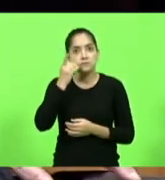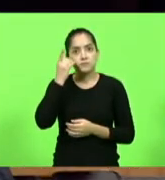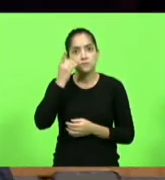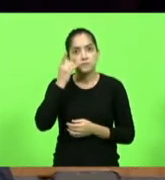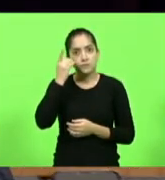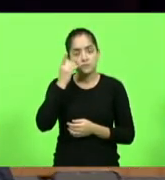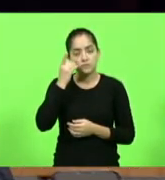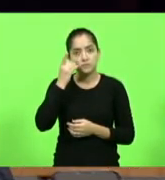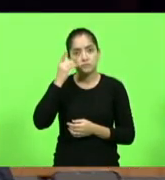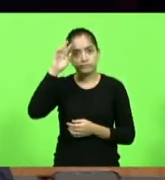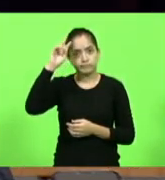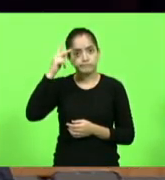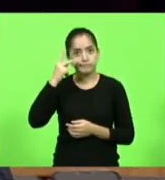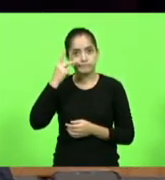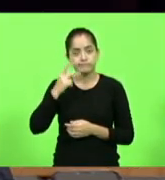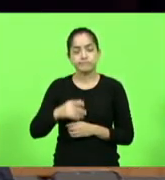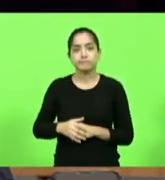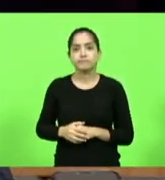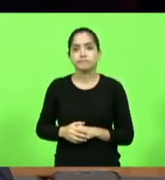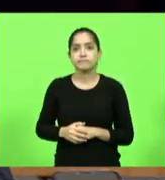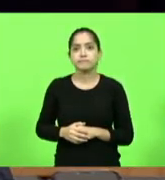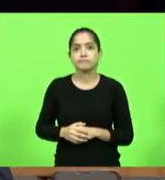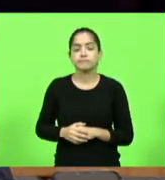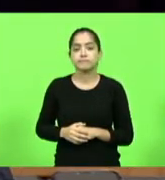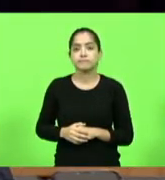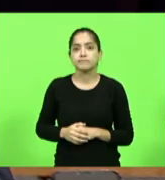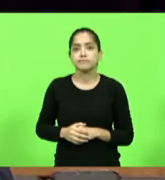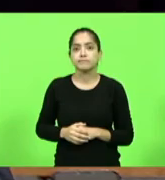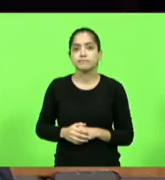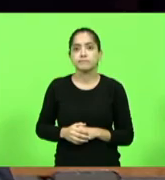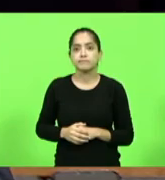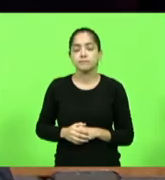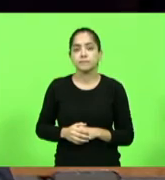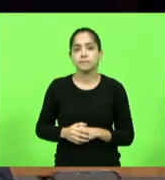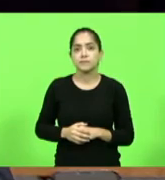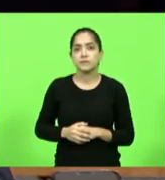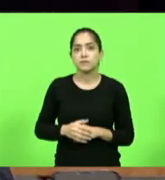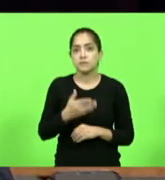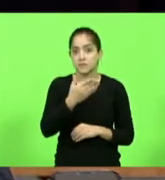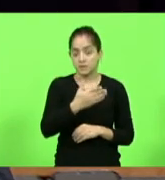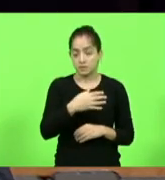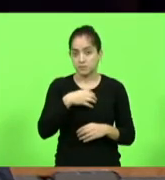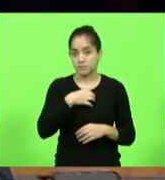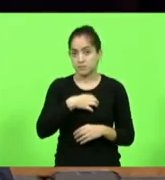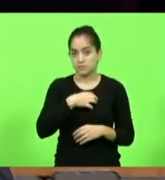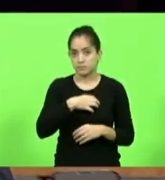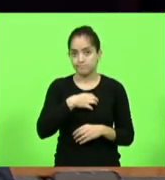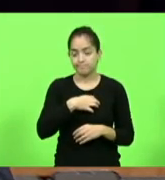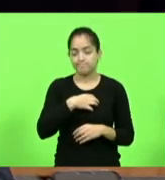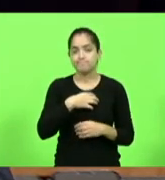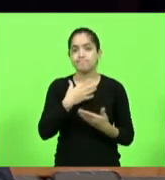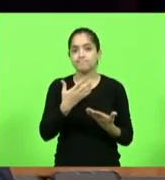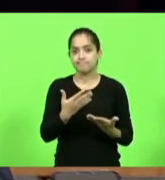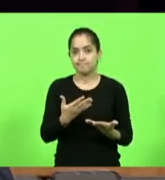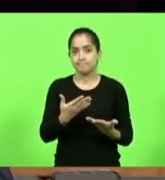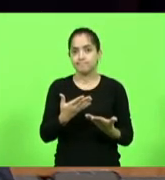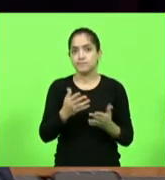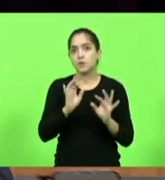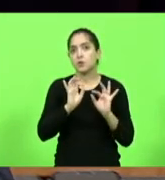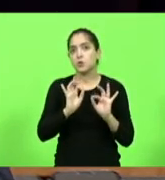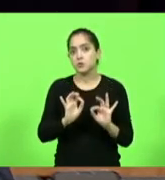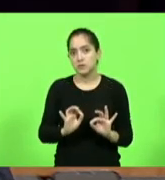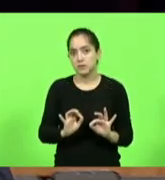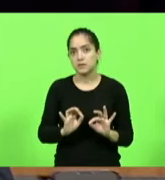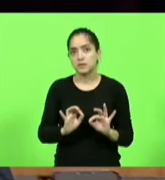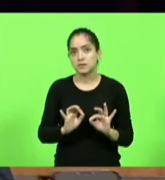Lopes. Deputado Cobalcini, a sua indignação, com certeza é a indignação